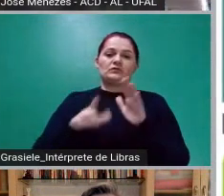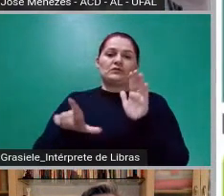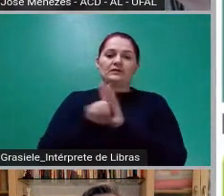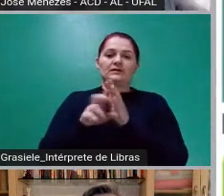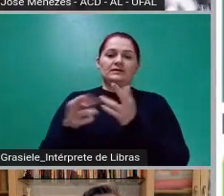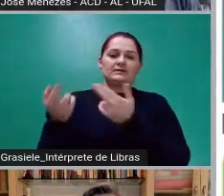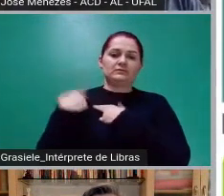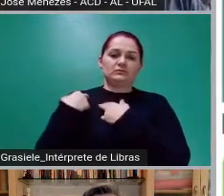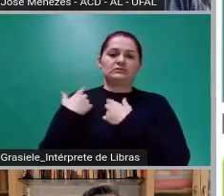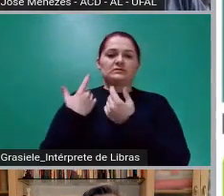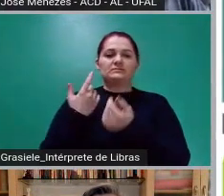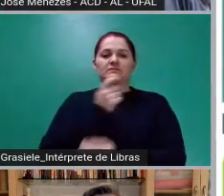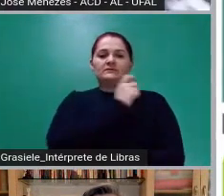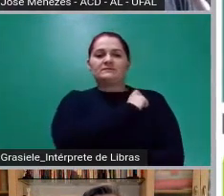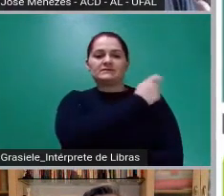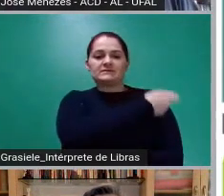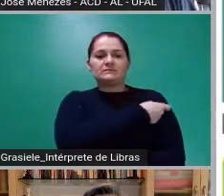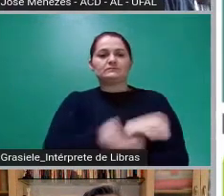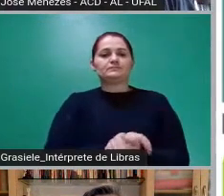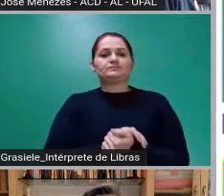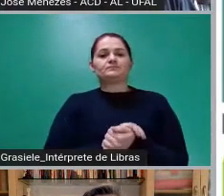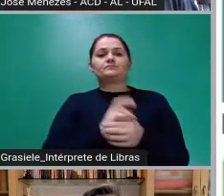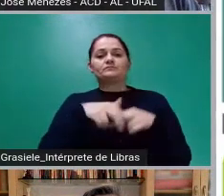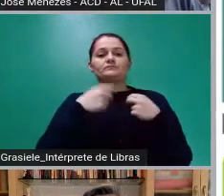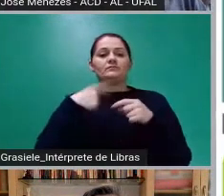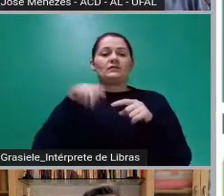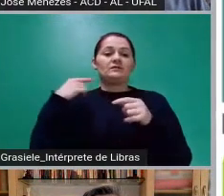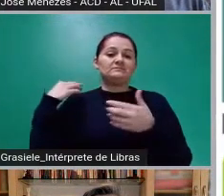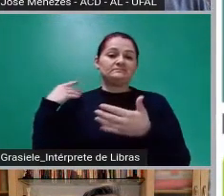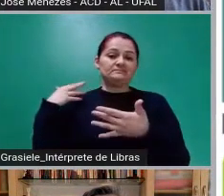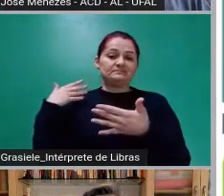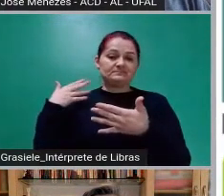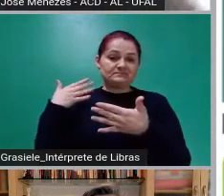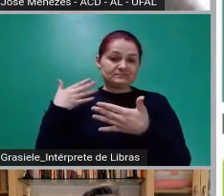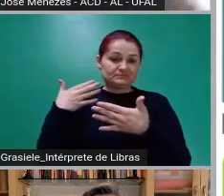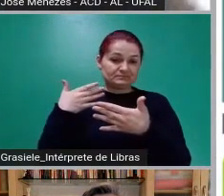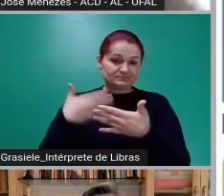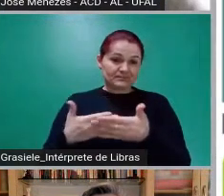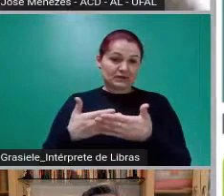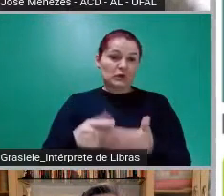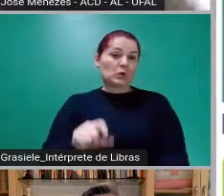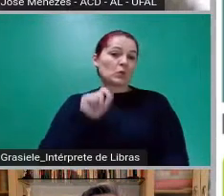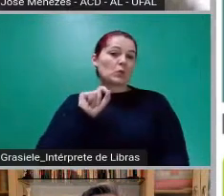Olha só, a história toda do que nós estamos tratando começa exatamente o quê?